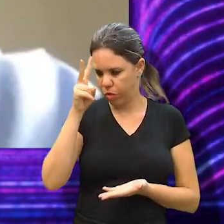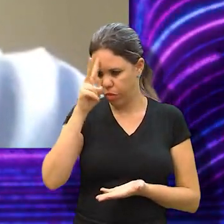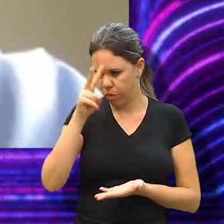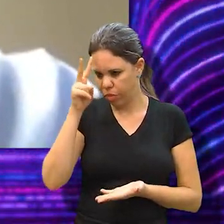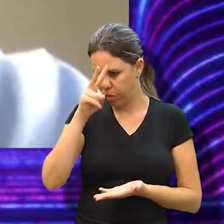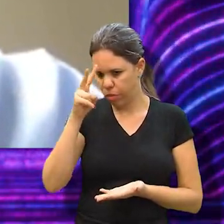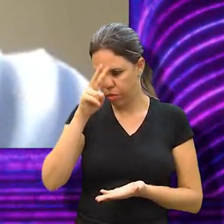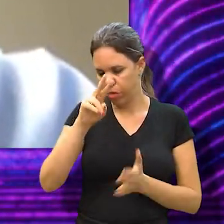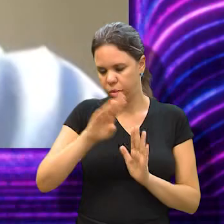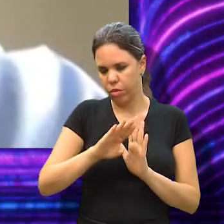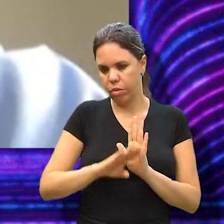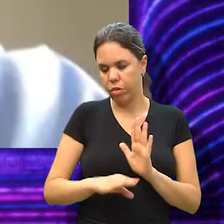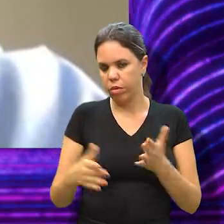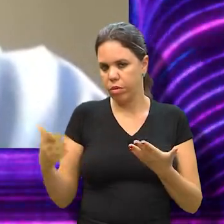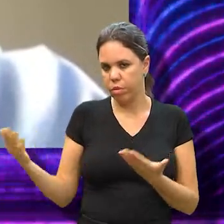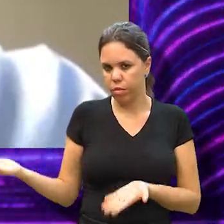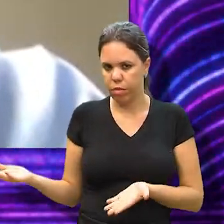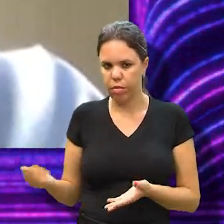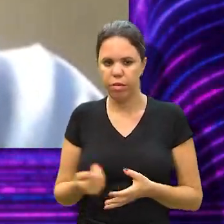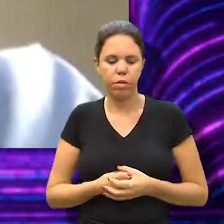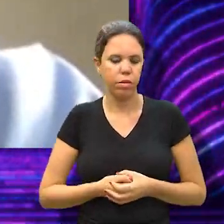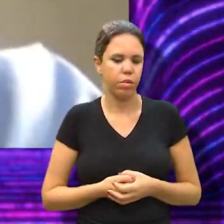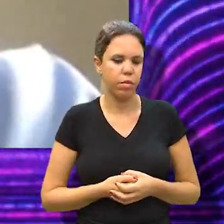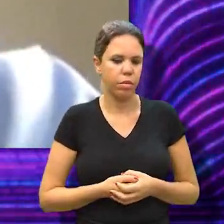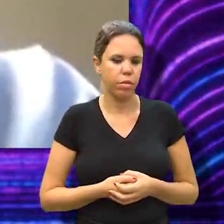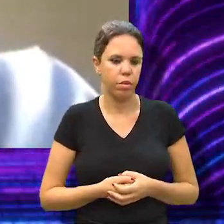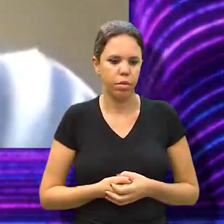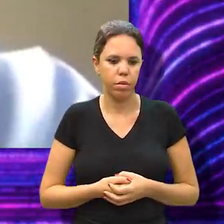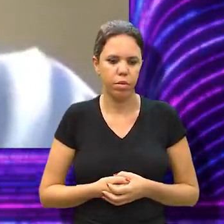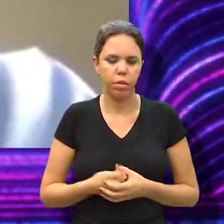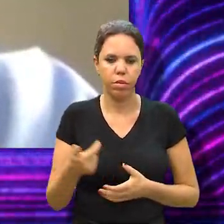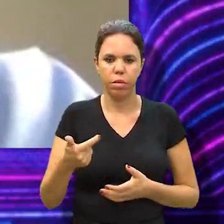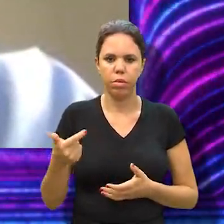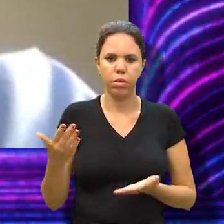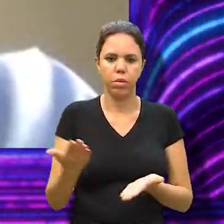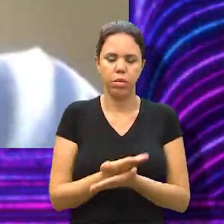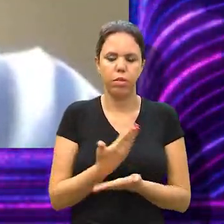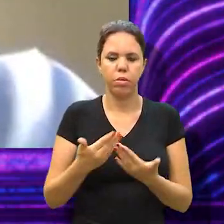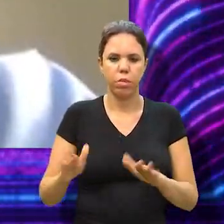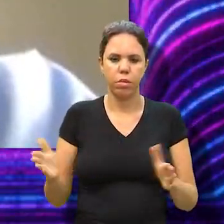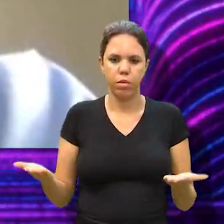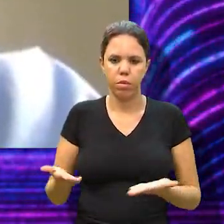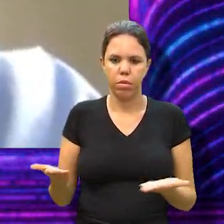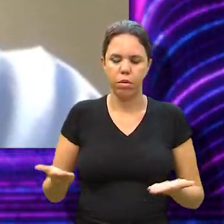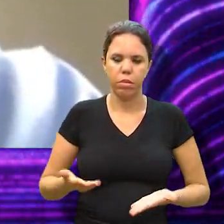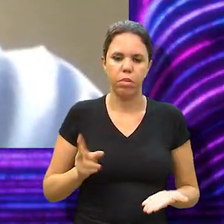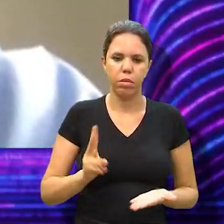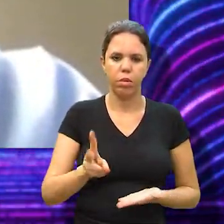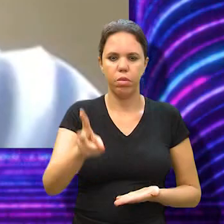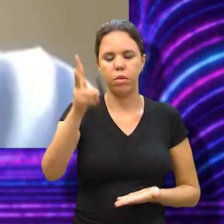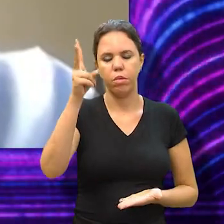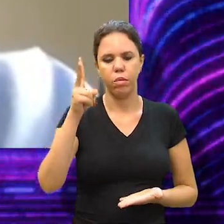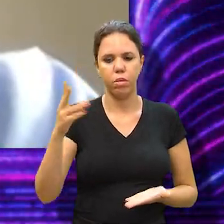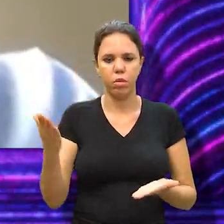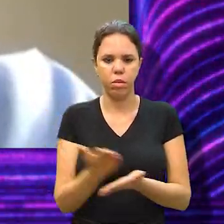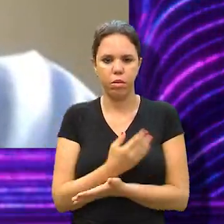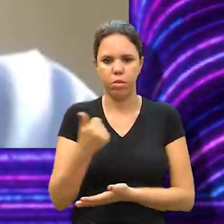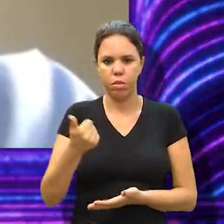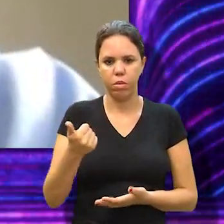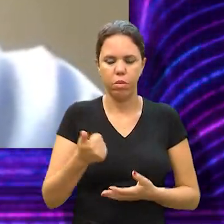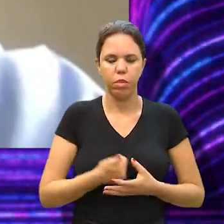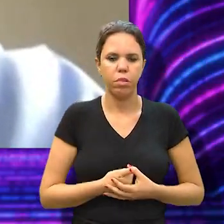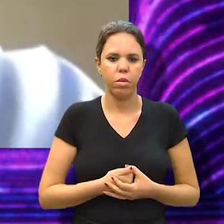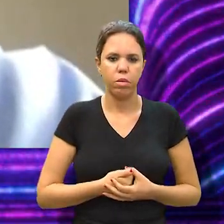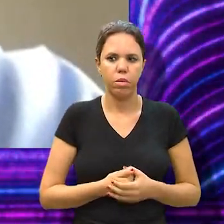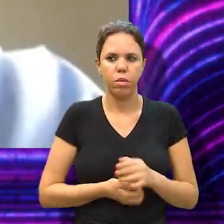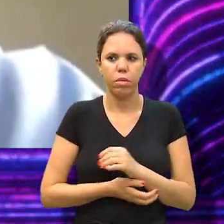essa história uma série. Então, assim, o livro 2, né, está saindo agora em continuação ao livro